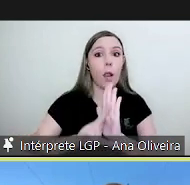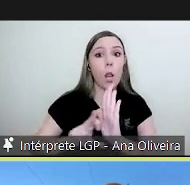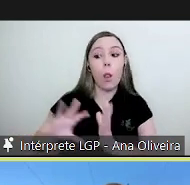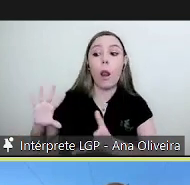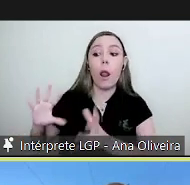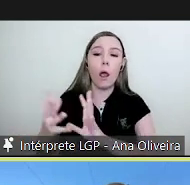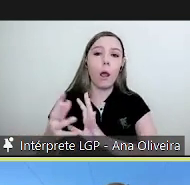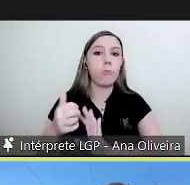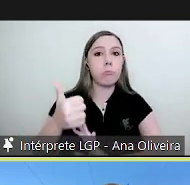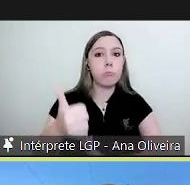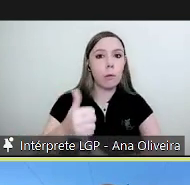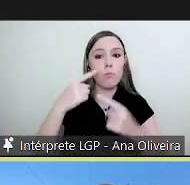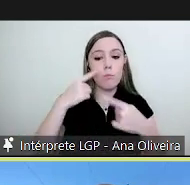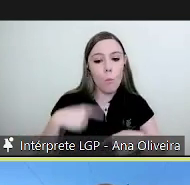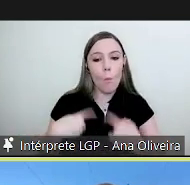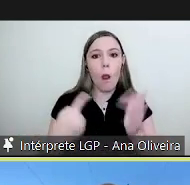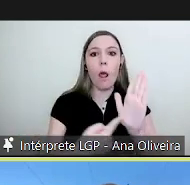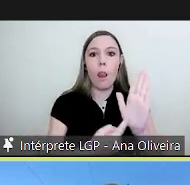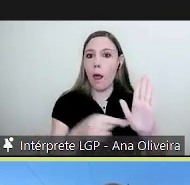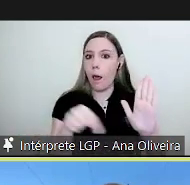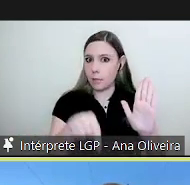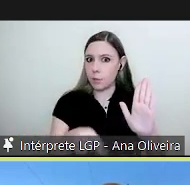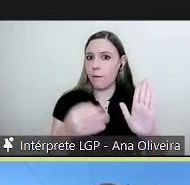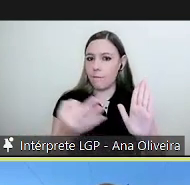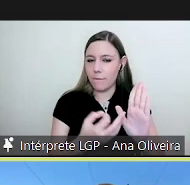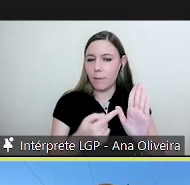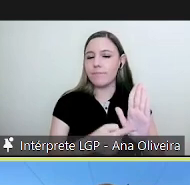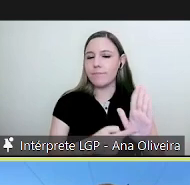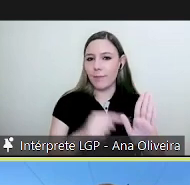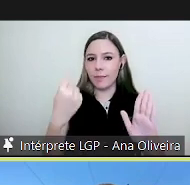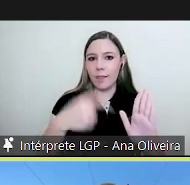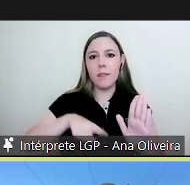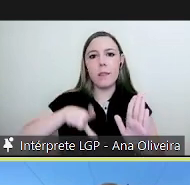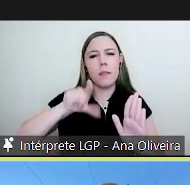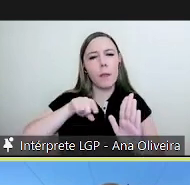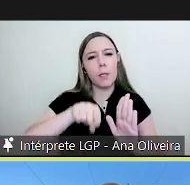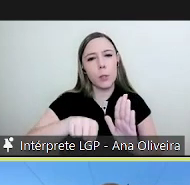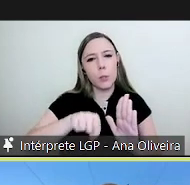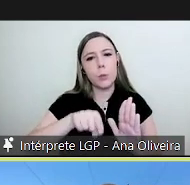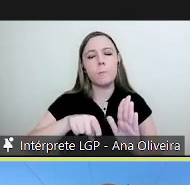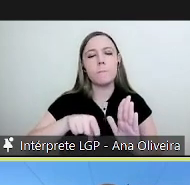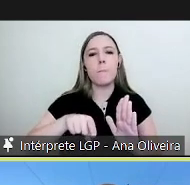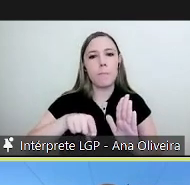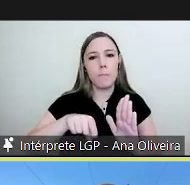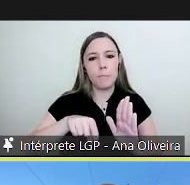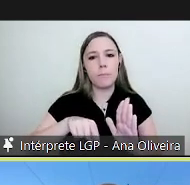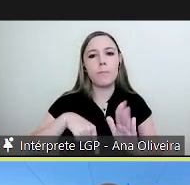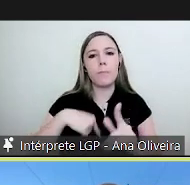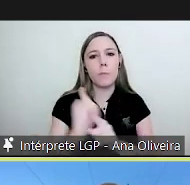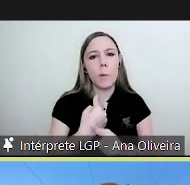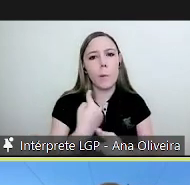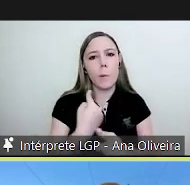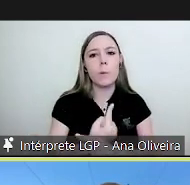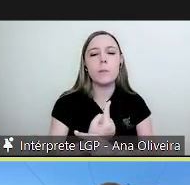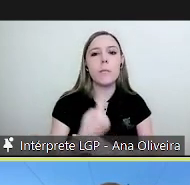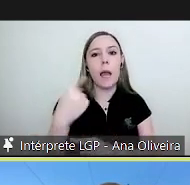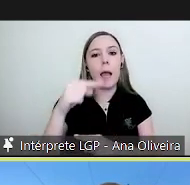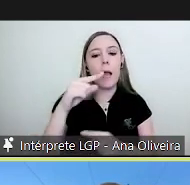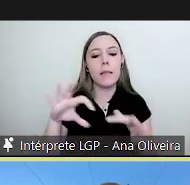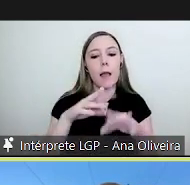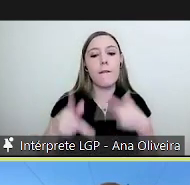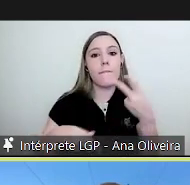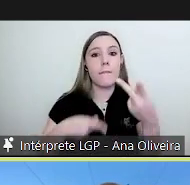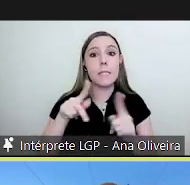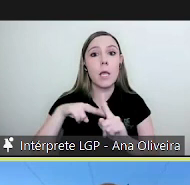expressam isto e reportam isto, e são depois as ferramentas por excelência de avaliação desse ponto de